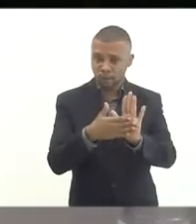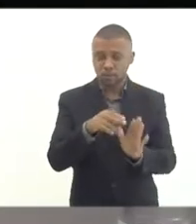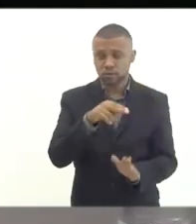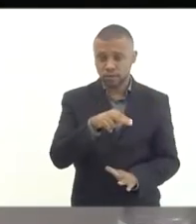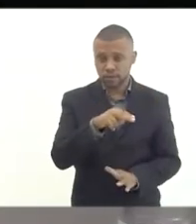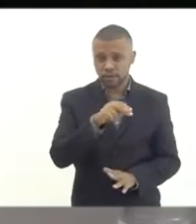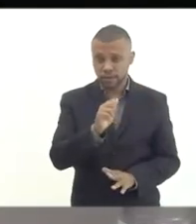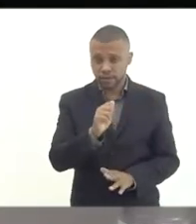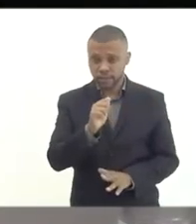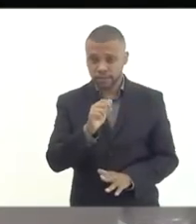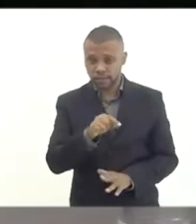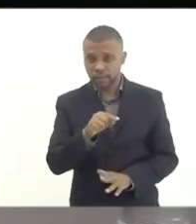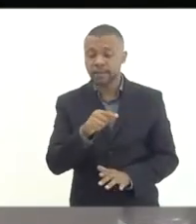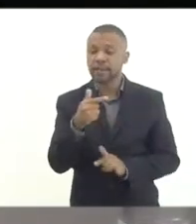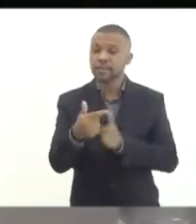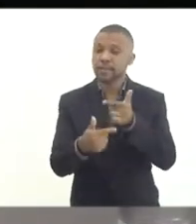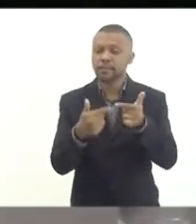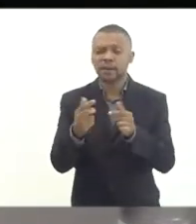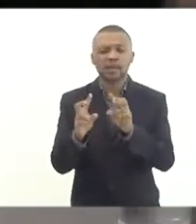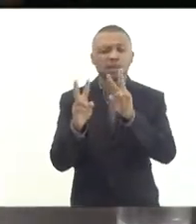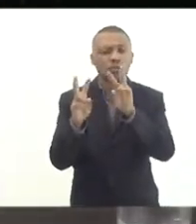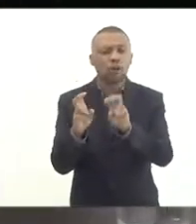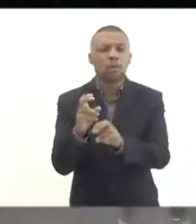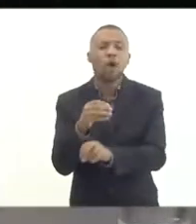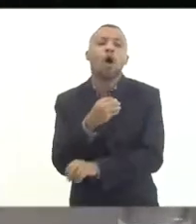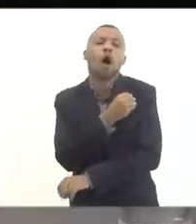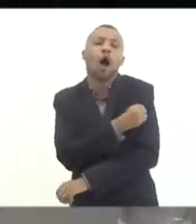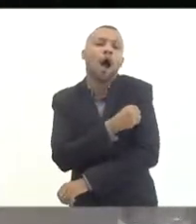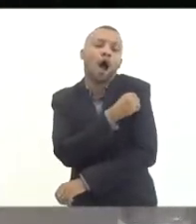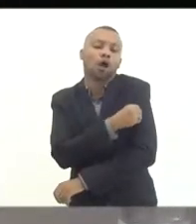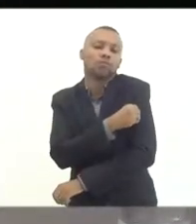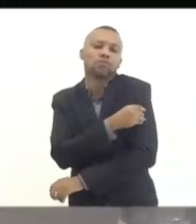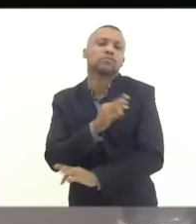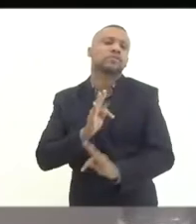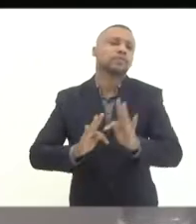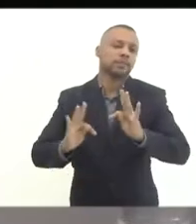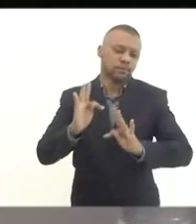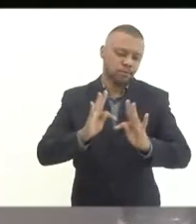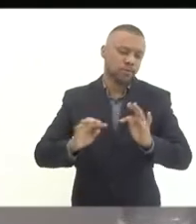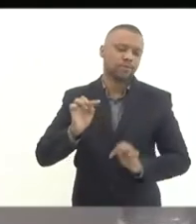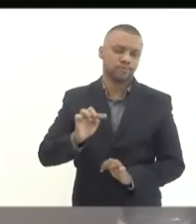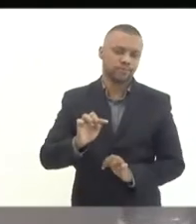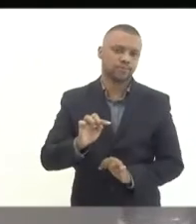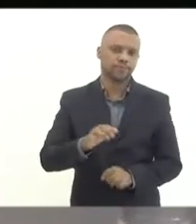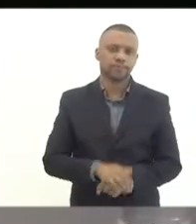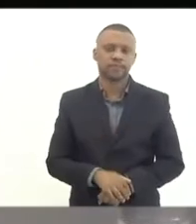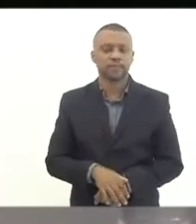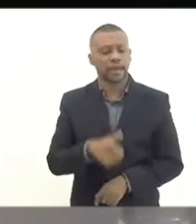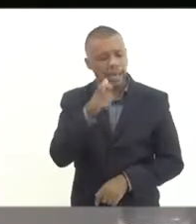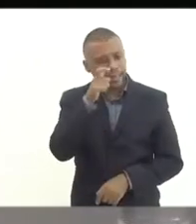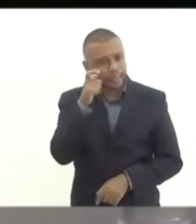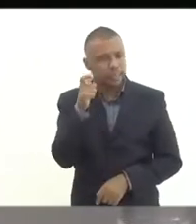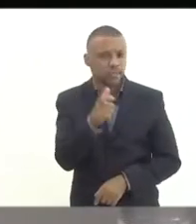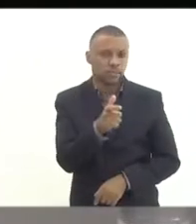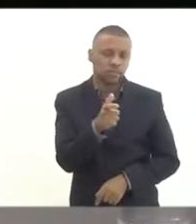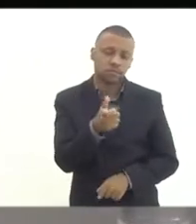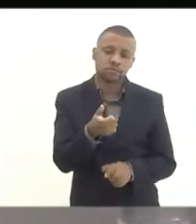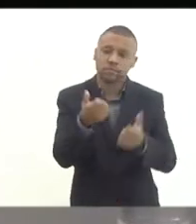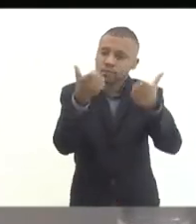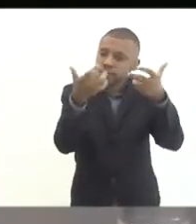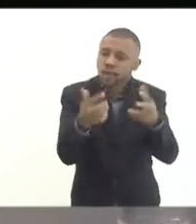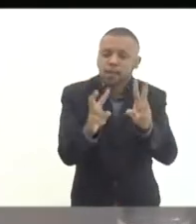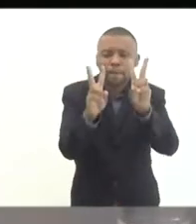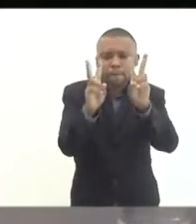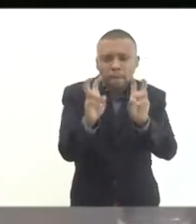trabalha a questão do alcoolismo quem melhor para estar trabalhando essa questão interessante que